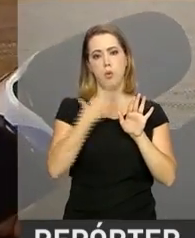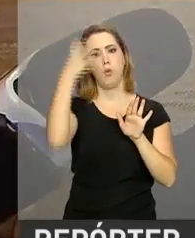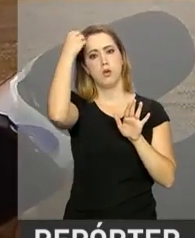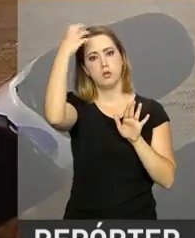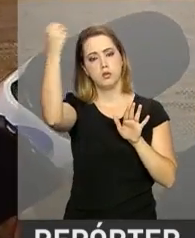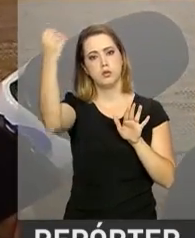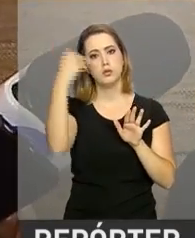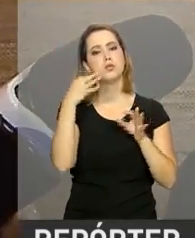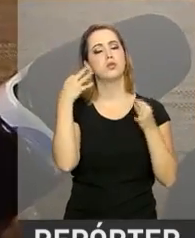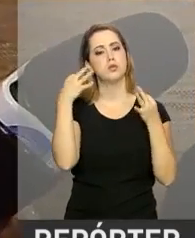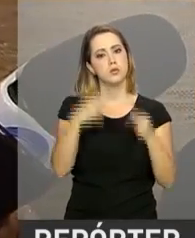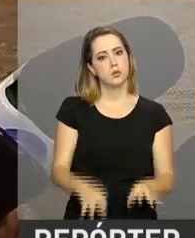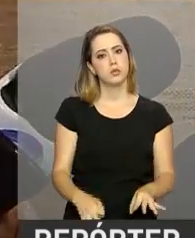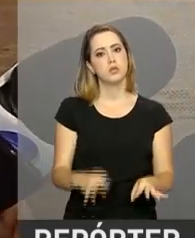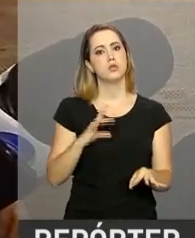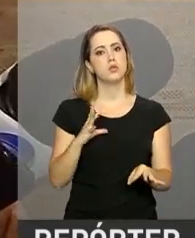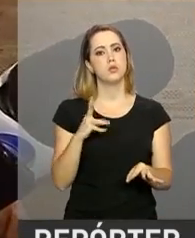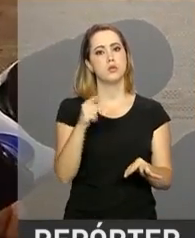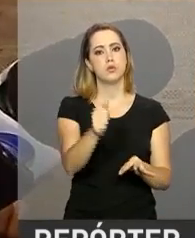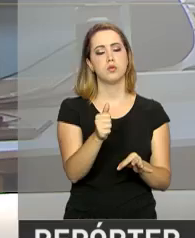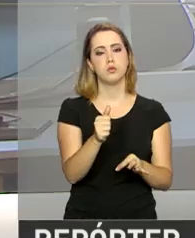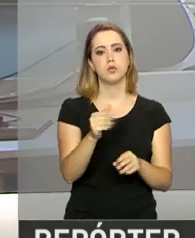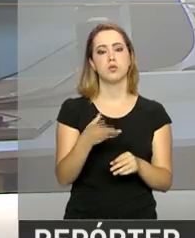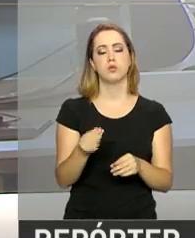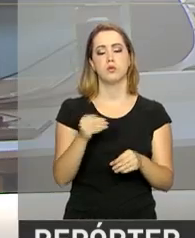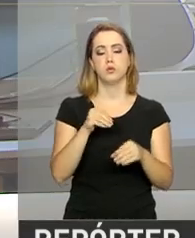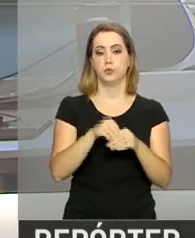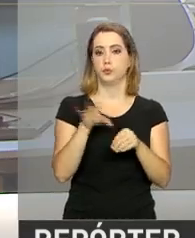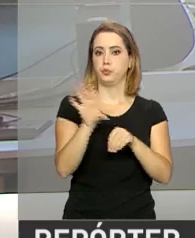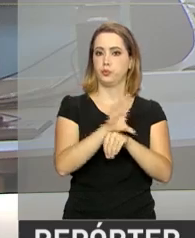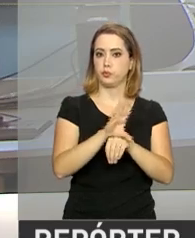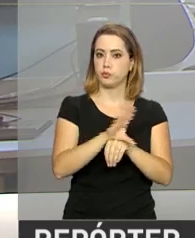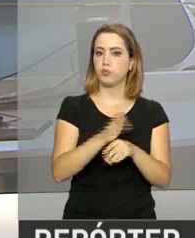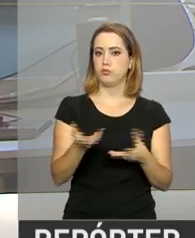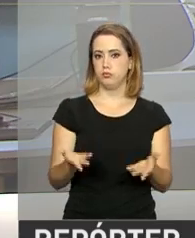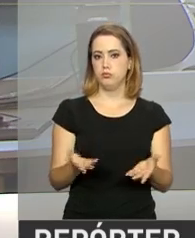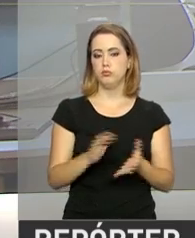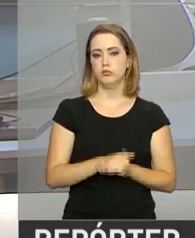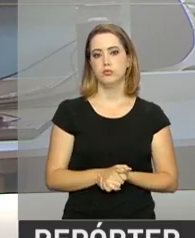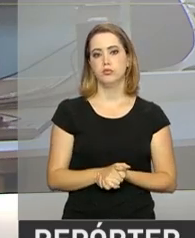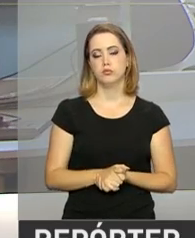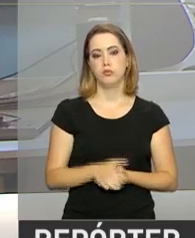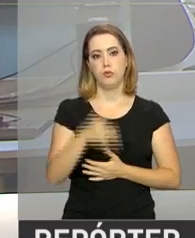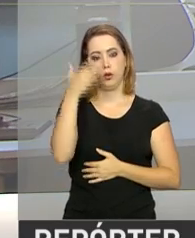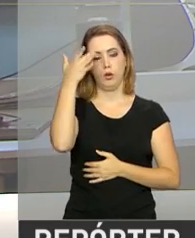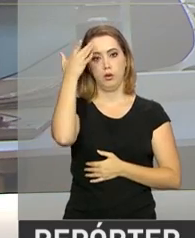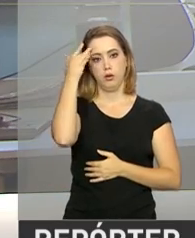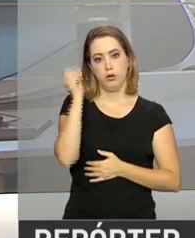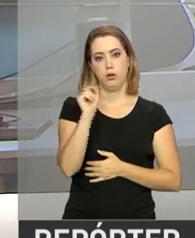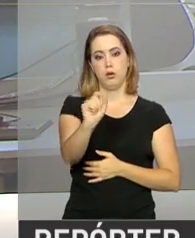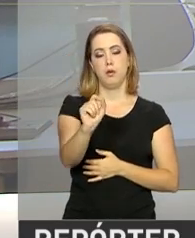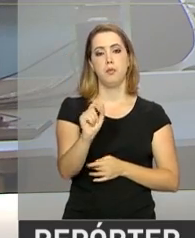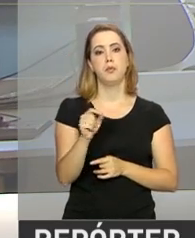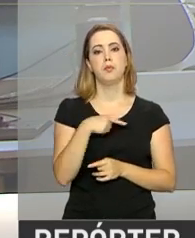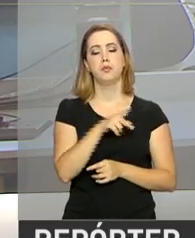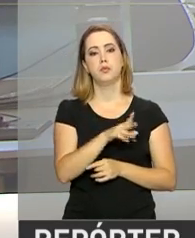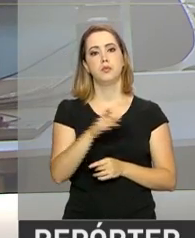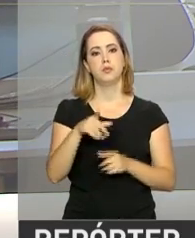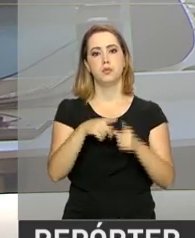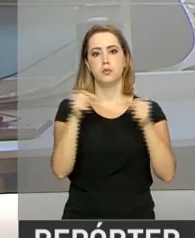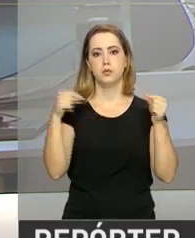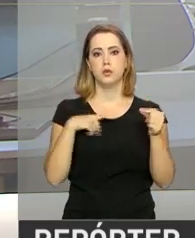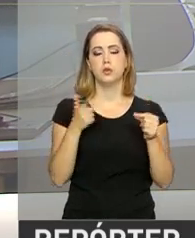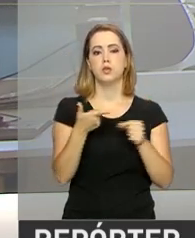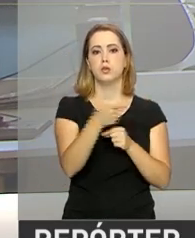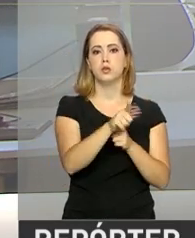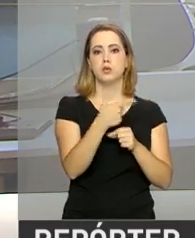estabilidade institucional no nosso país e amanhã ainda no Japão o presidente Michel Temer tem outros compromissos os